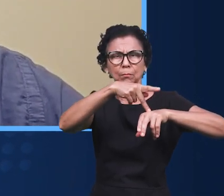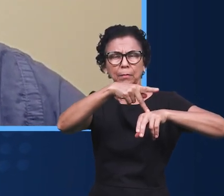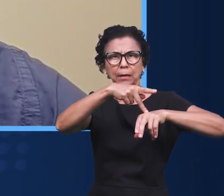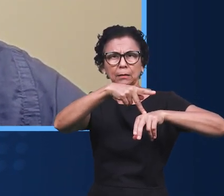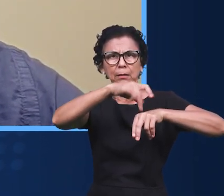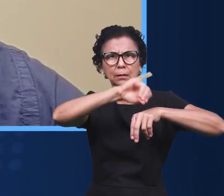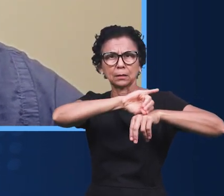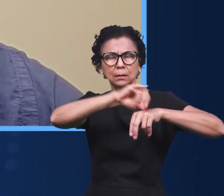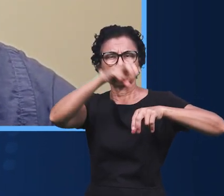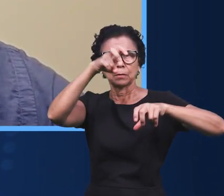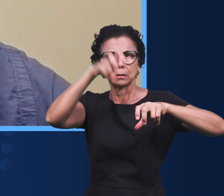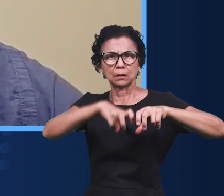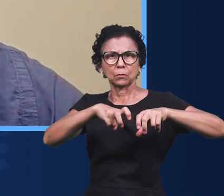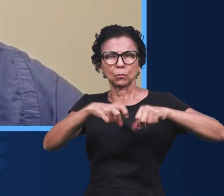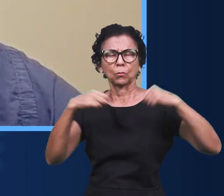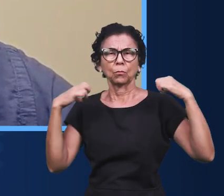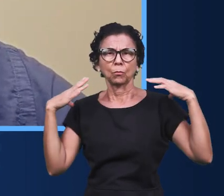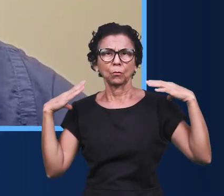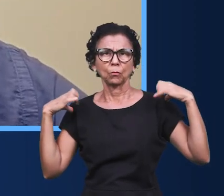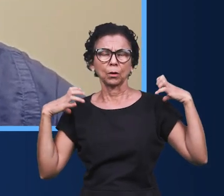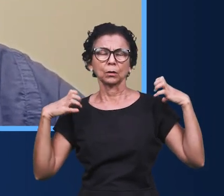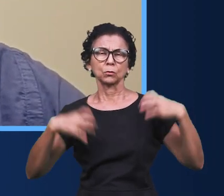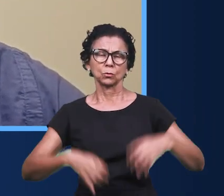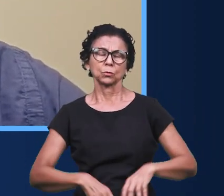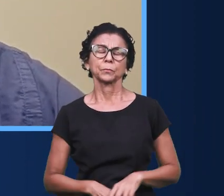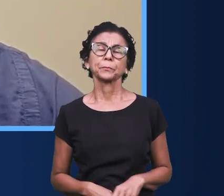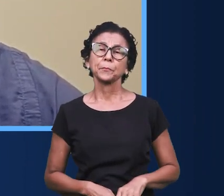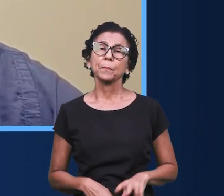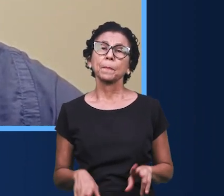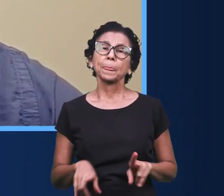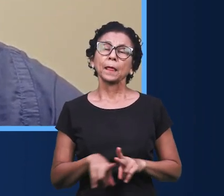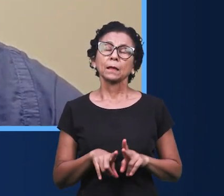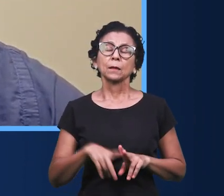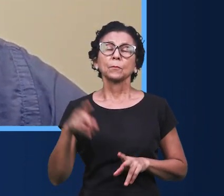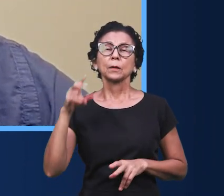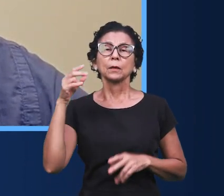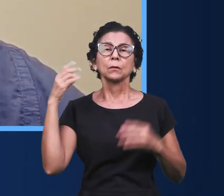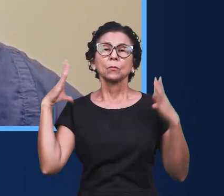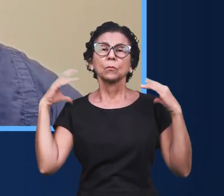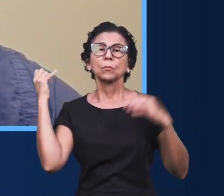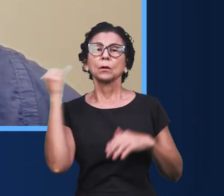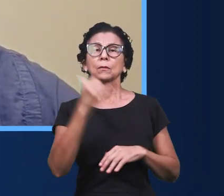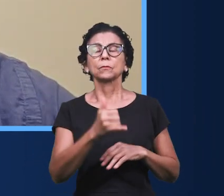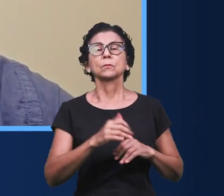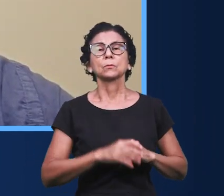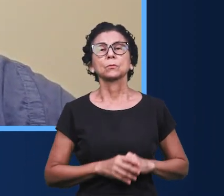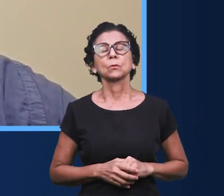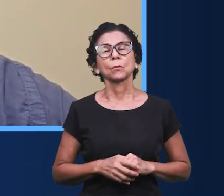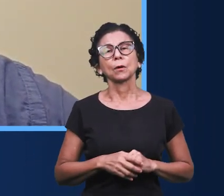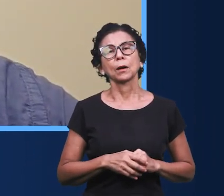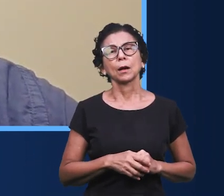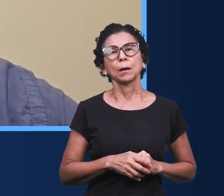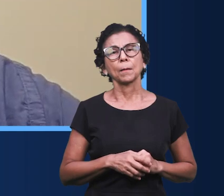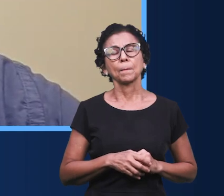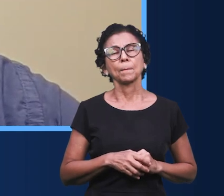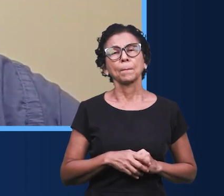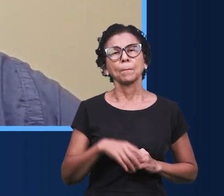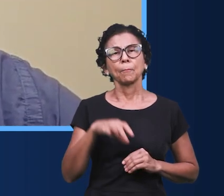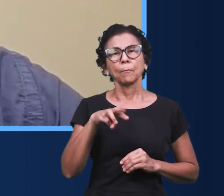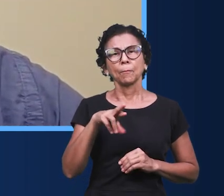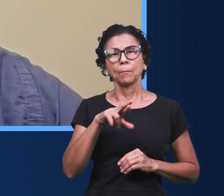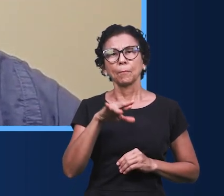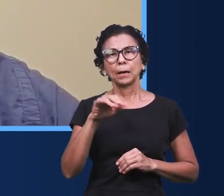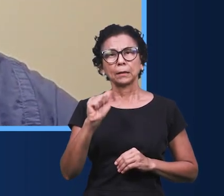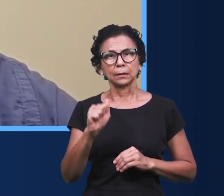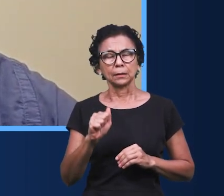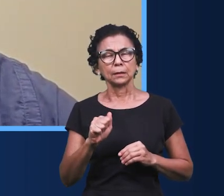anjo anuncia a Maria Madalena e a Maria que Jesus havia ressuscitado. Agora, falando especificamente